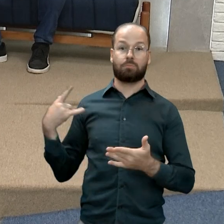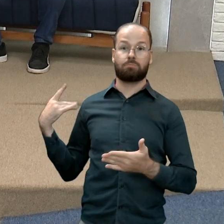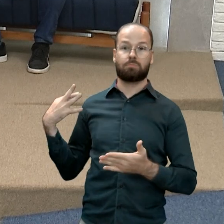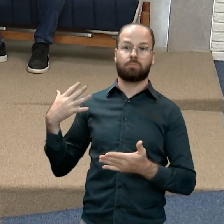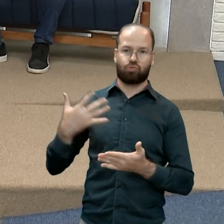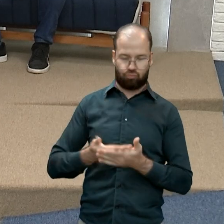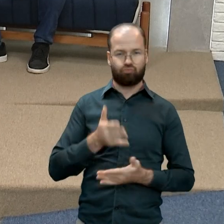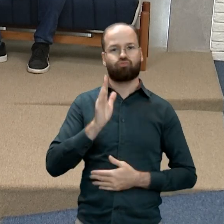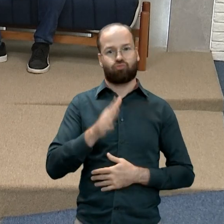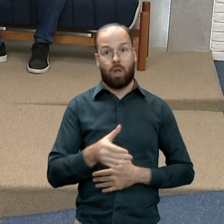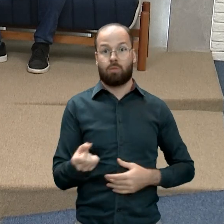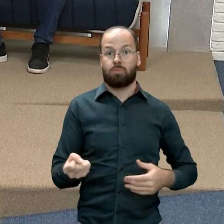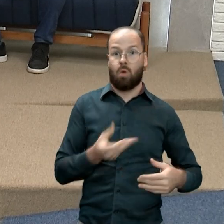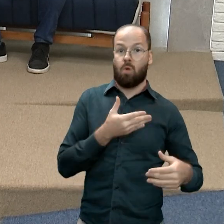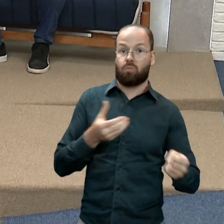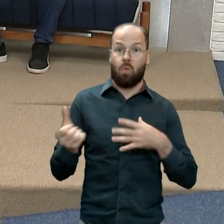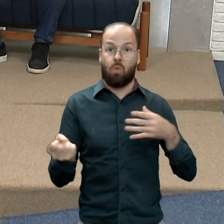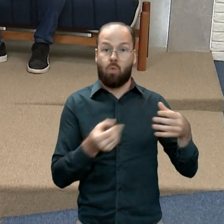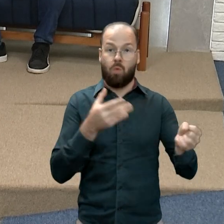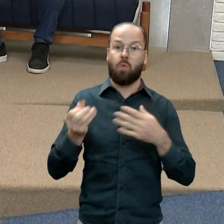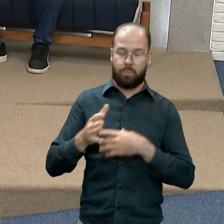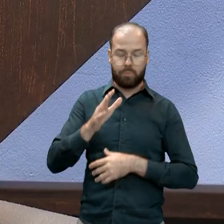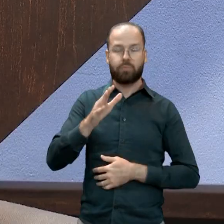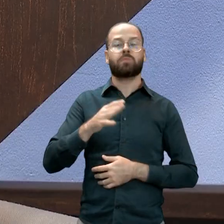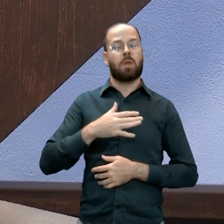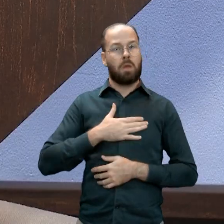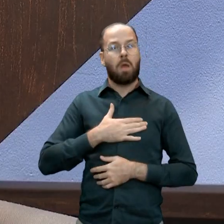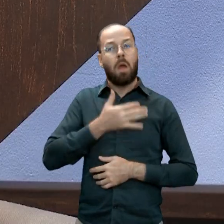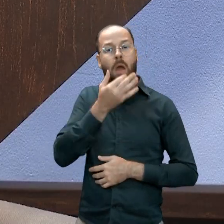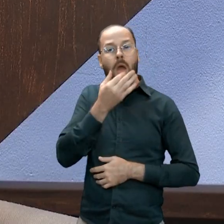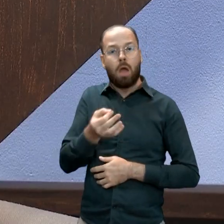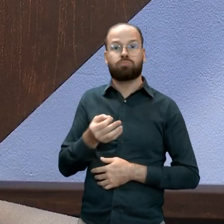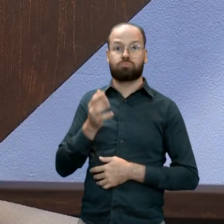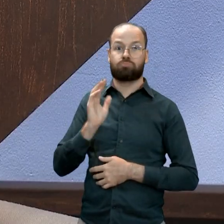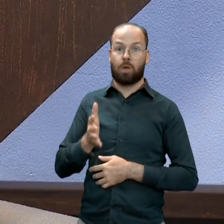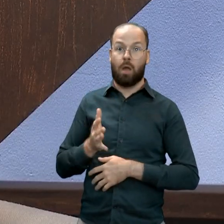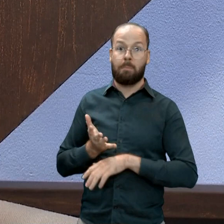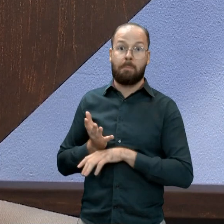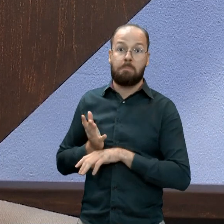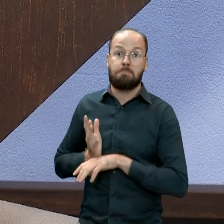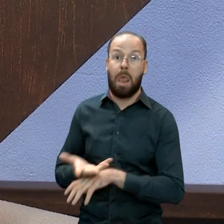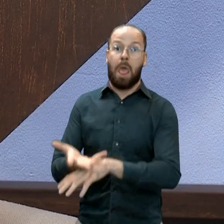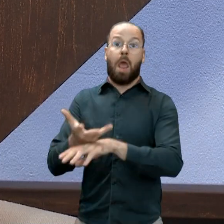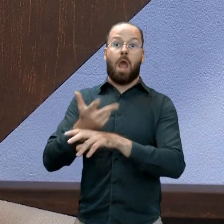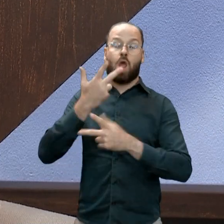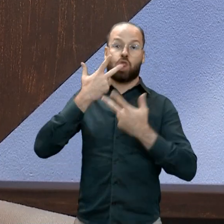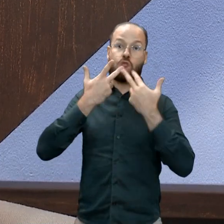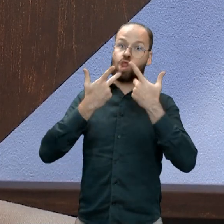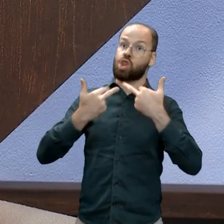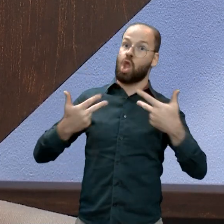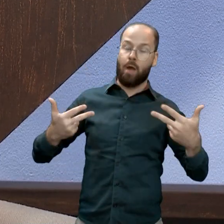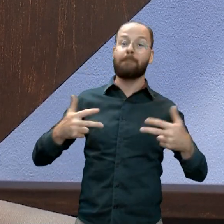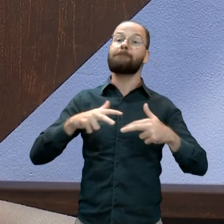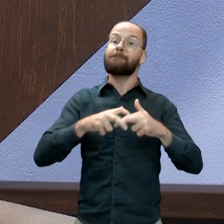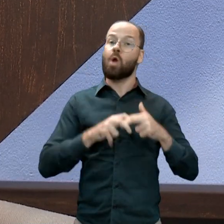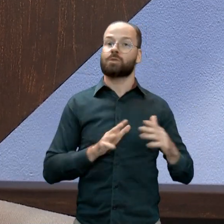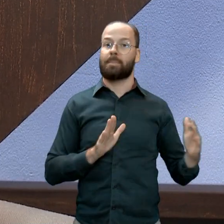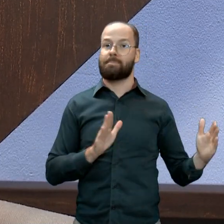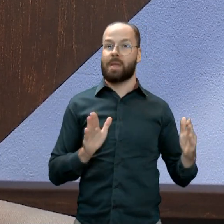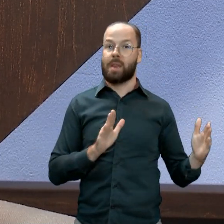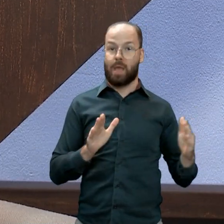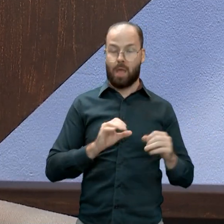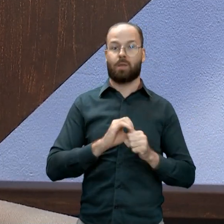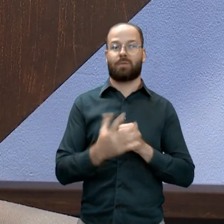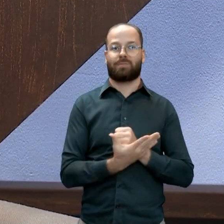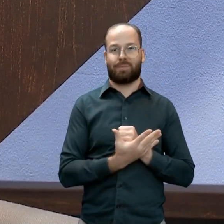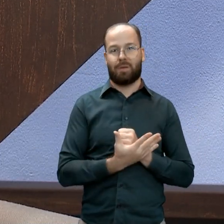acontecendo. Eu acho que teve uma aceleração um pouco maior, principalmente no período da pandemia, onde isso foi necessário de fato, veio à